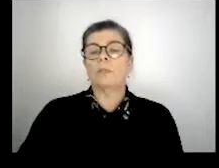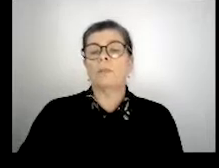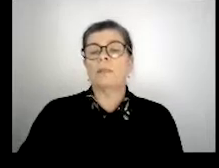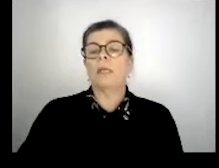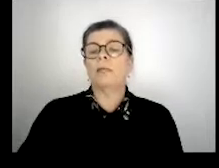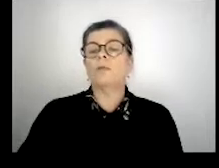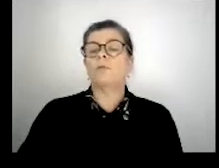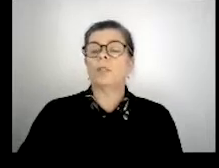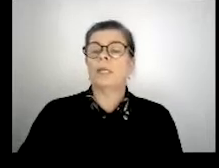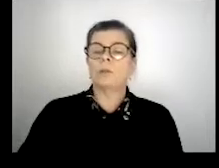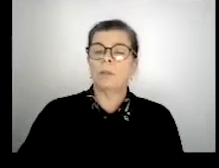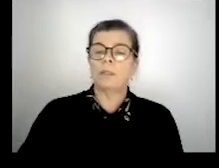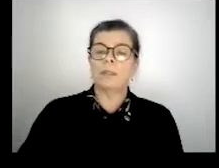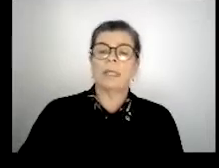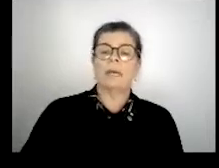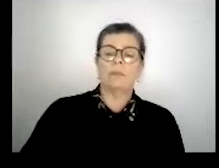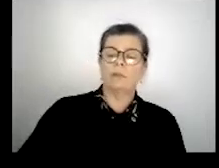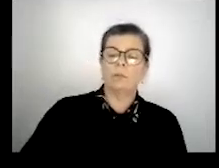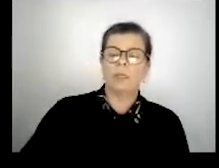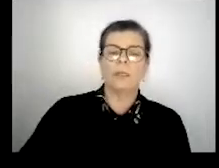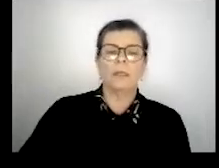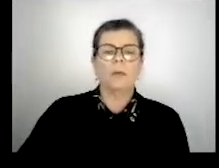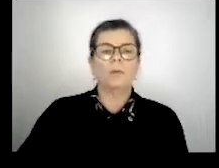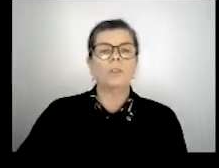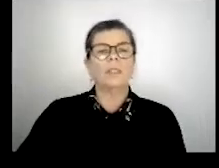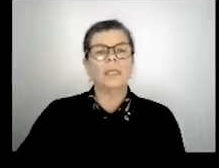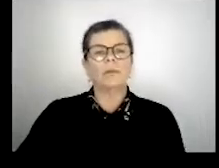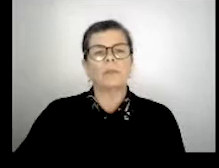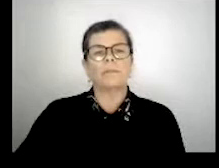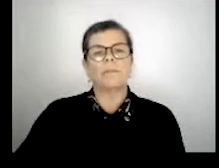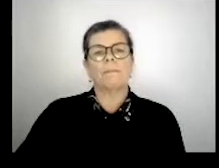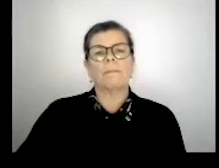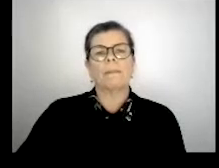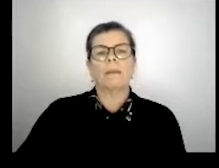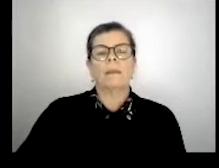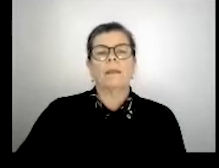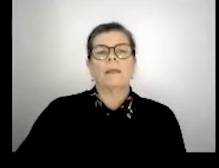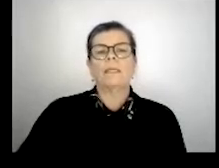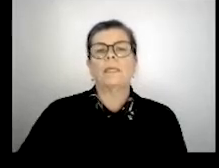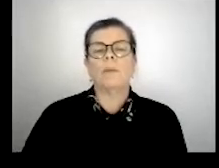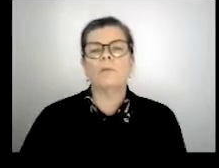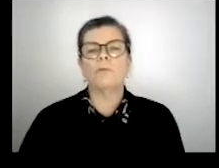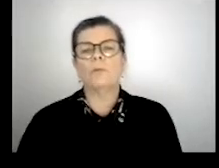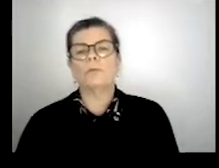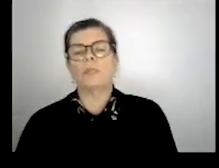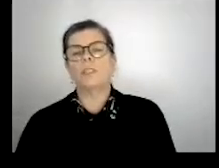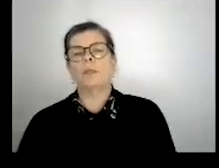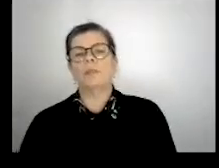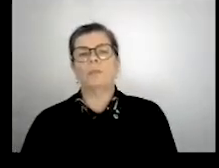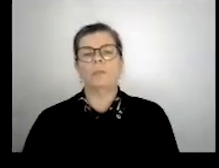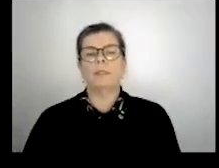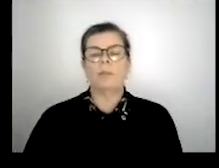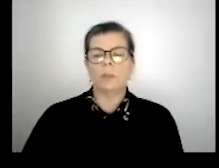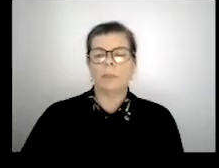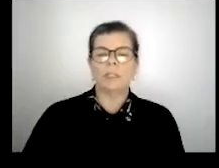complexidade com esses pacientes, quando chegarem os pacientes graves, não vamos ter onde atendê-los. Esse aqui é um macrofluxo do atendimento